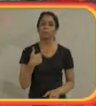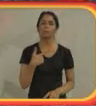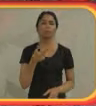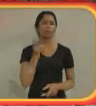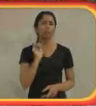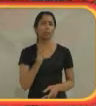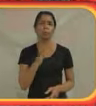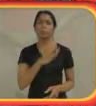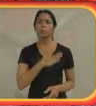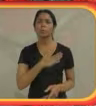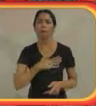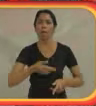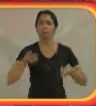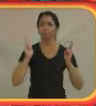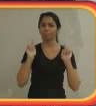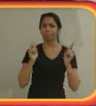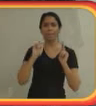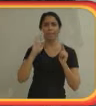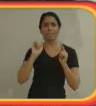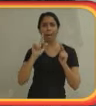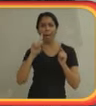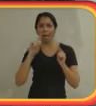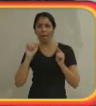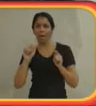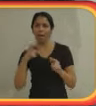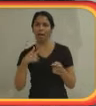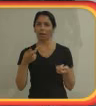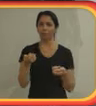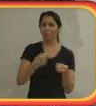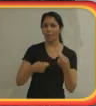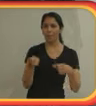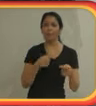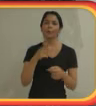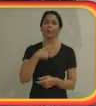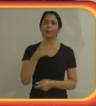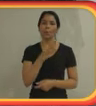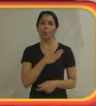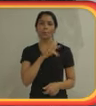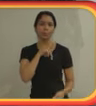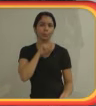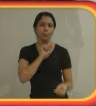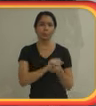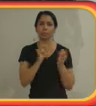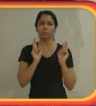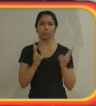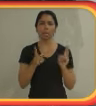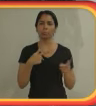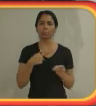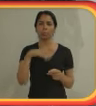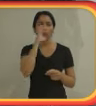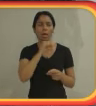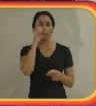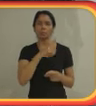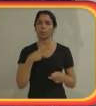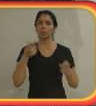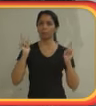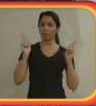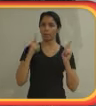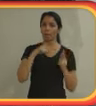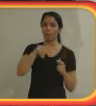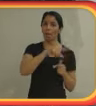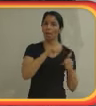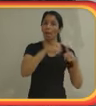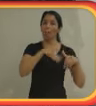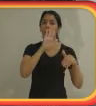muita diferença também. Eu sempre gostei muito de sair, de balada, gostava muito de estar assim, sempre saindo, todo final de